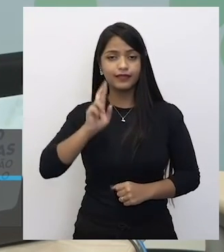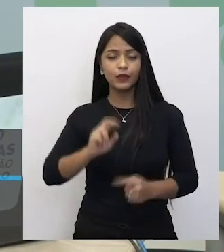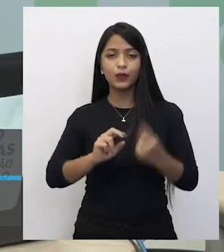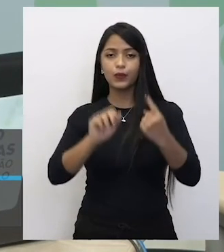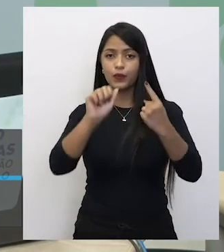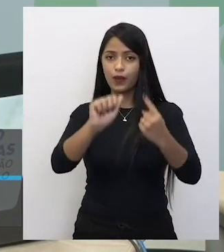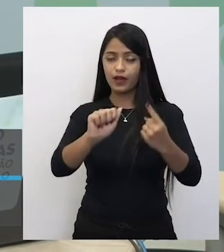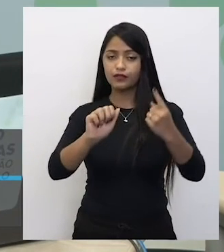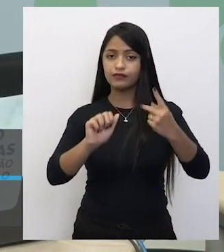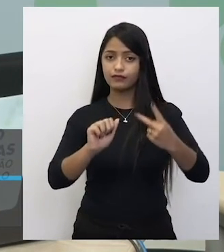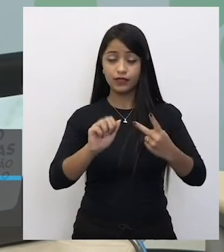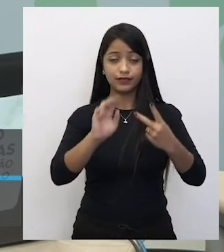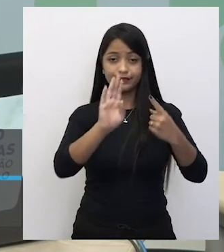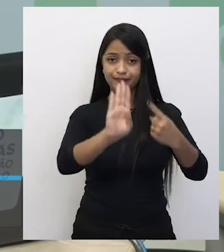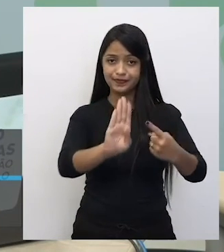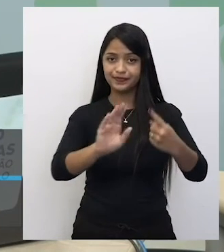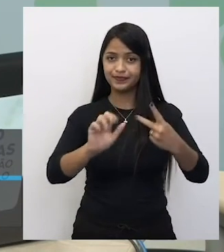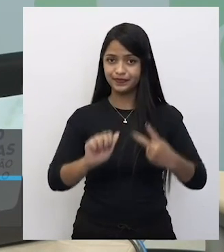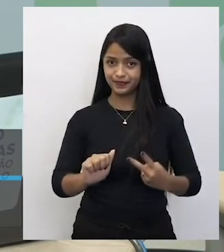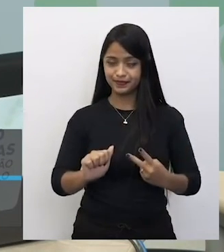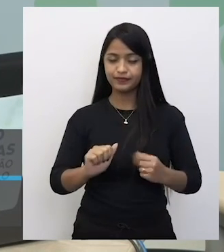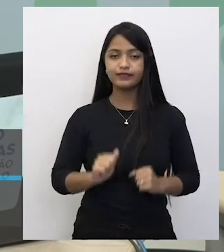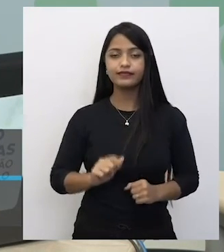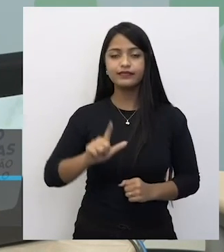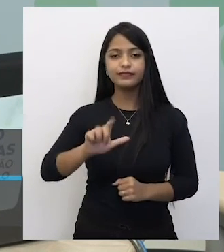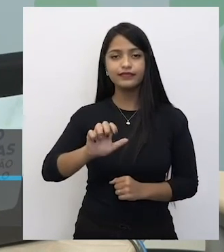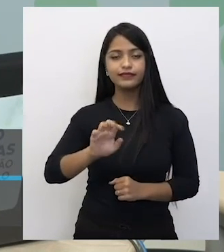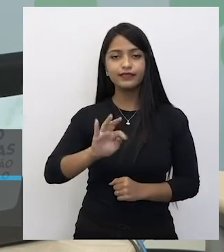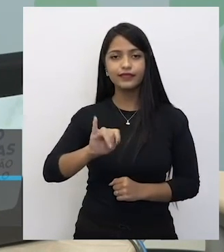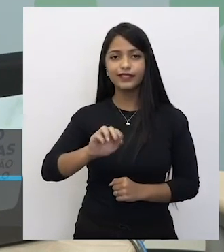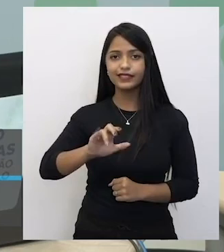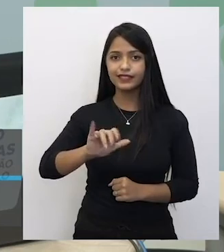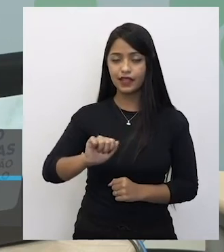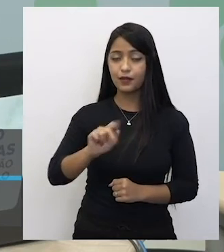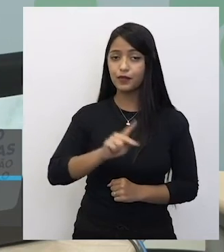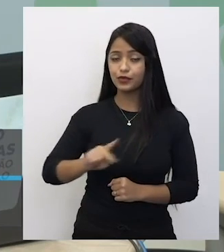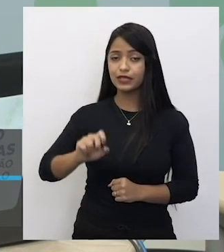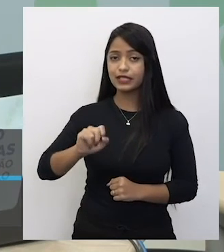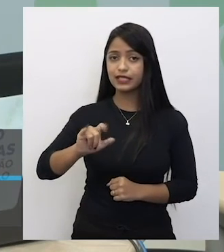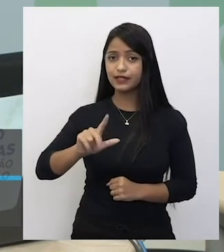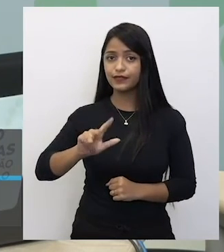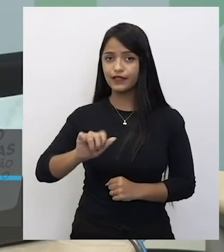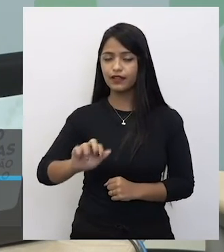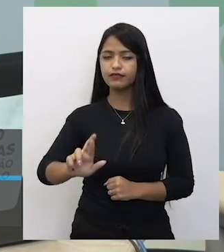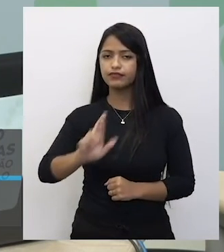A. Aluna Letícia, colocou da Pro Silvia, colocou 1A.